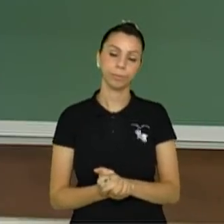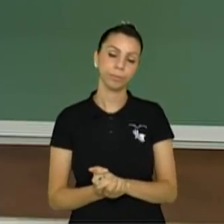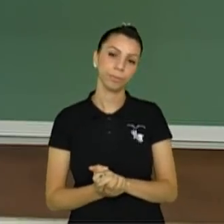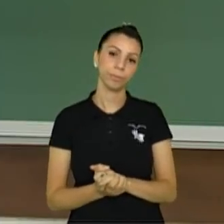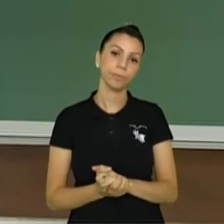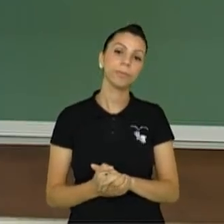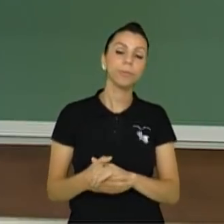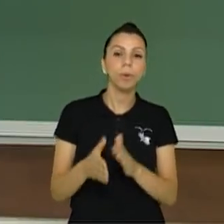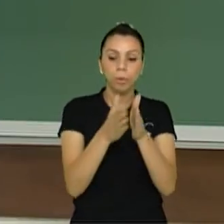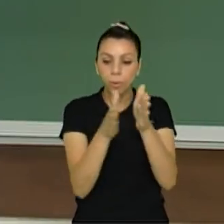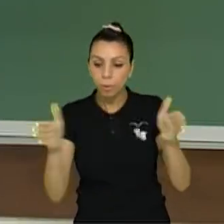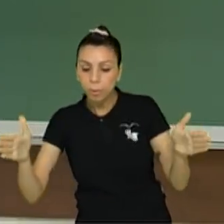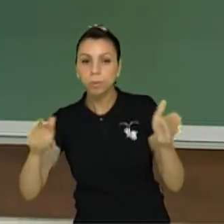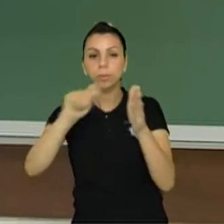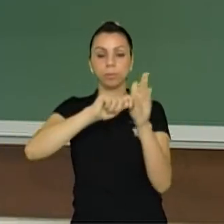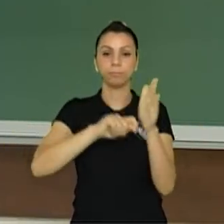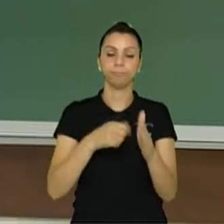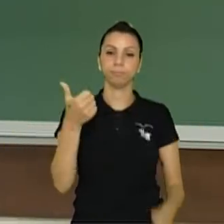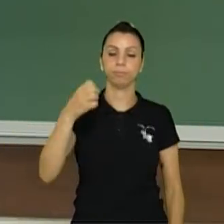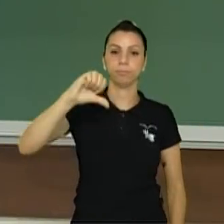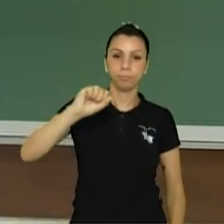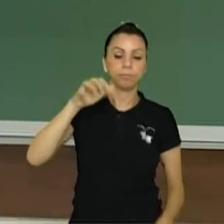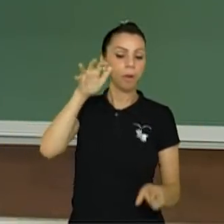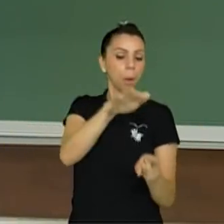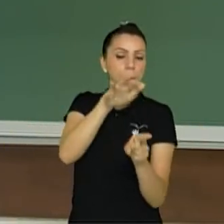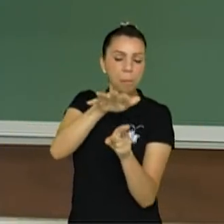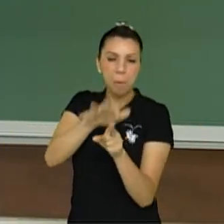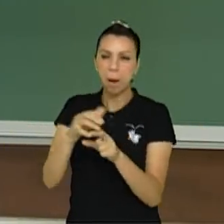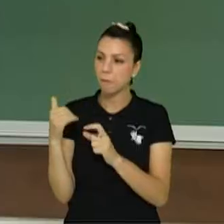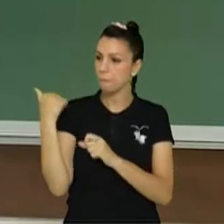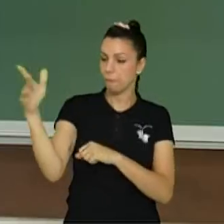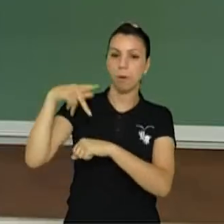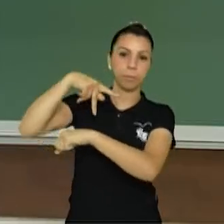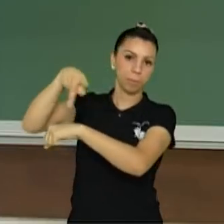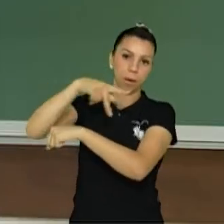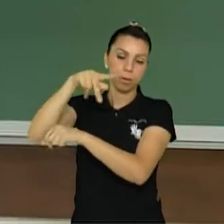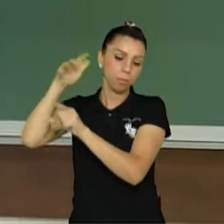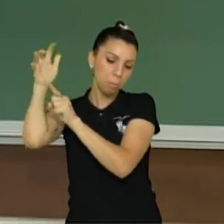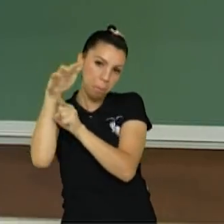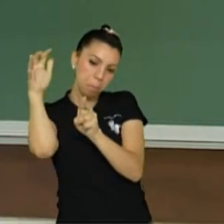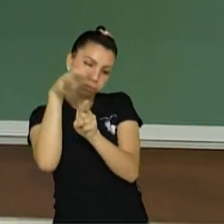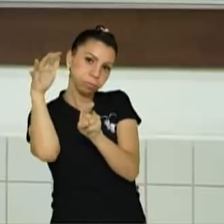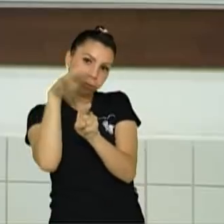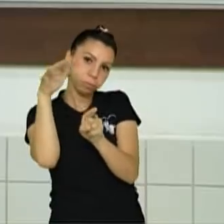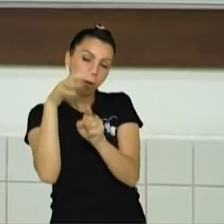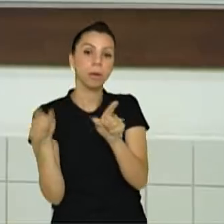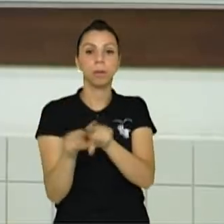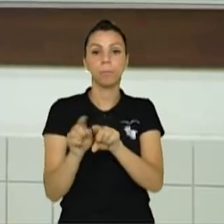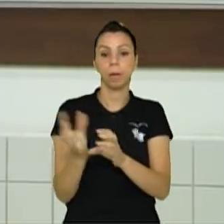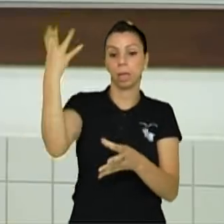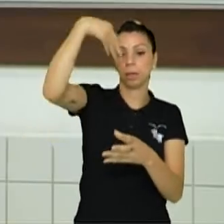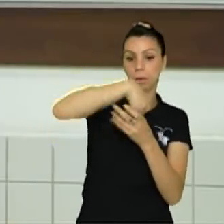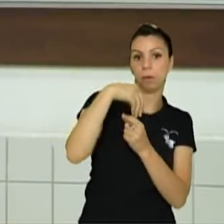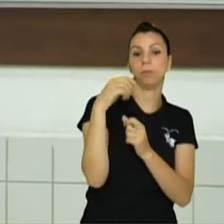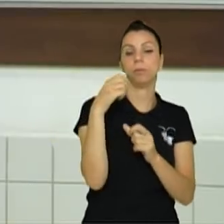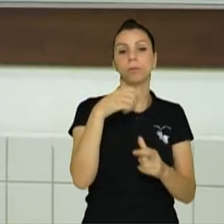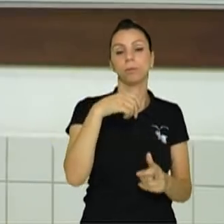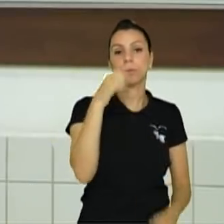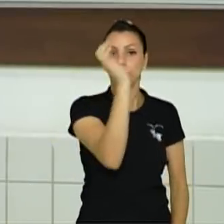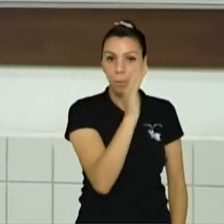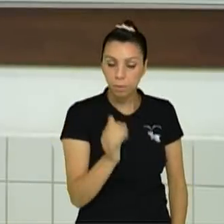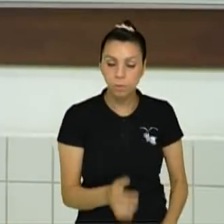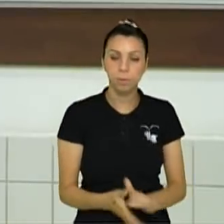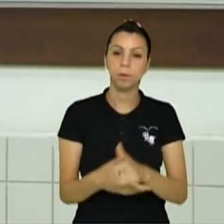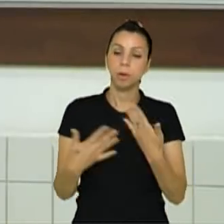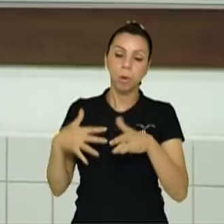durante o século XIX, o Brasil recebia influências externas, ou seja, de outros países, e internas. E o movimento abolicionista, já